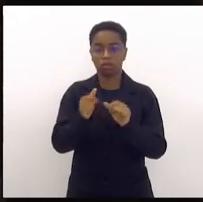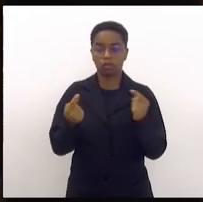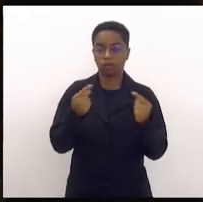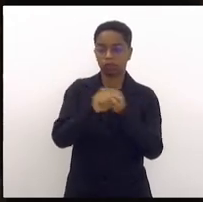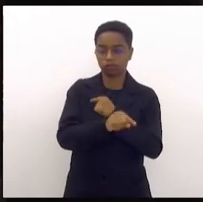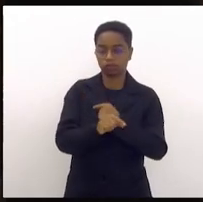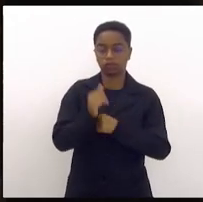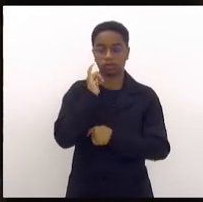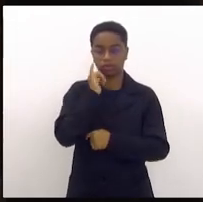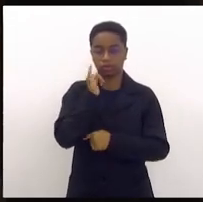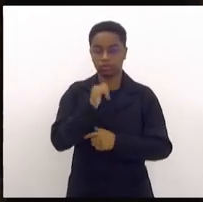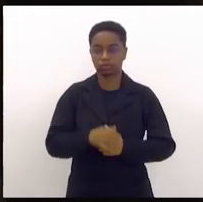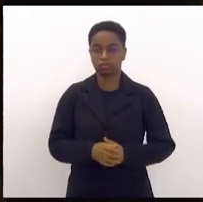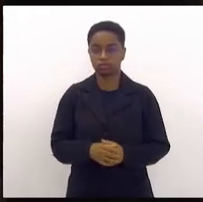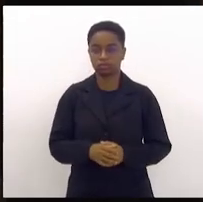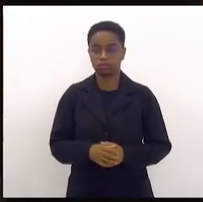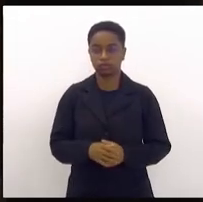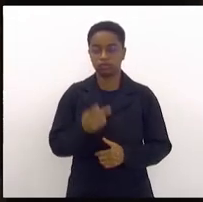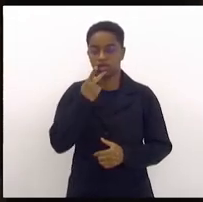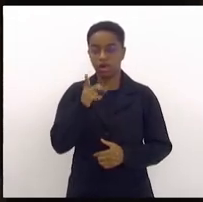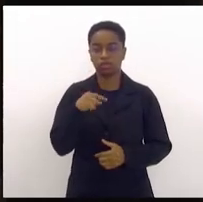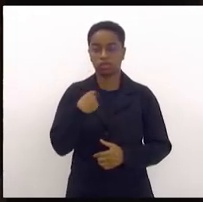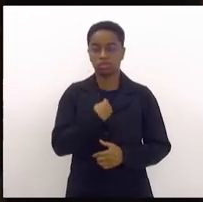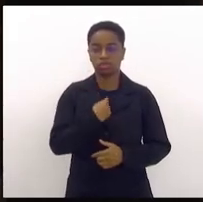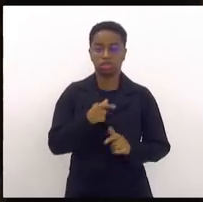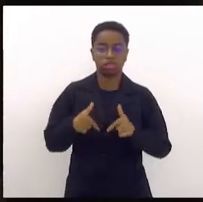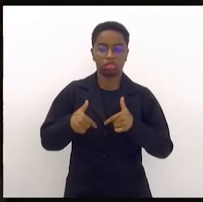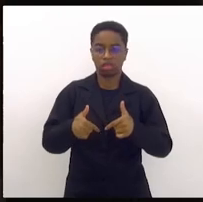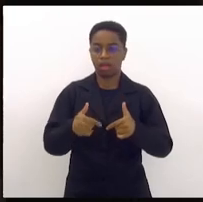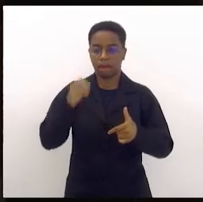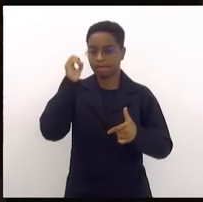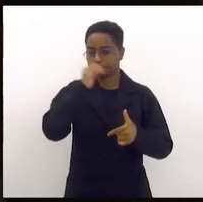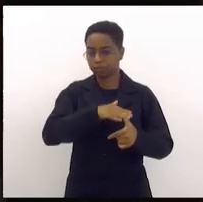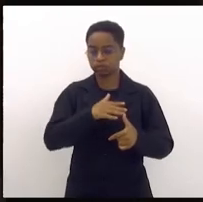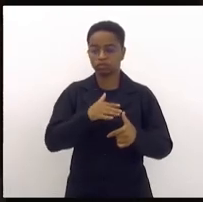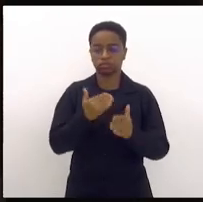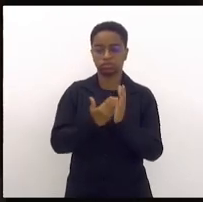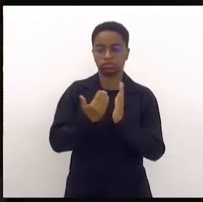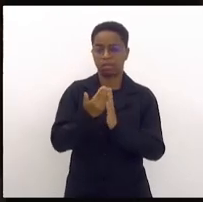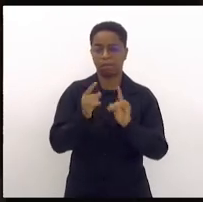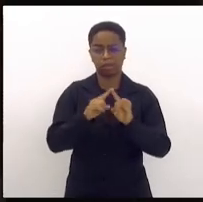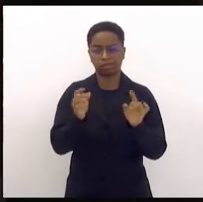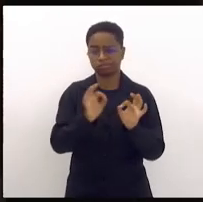inverter a narrativa, dizendo que nós fomos truculentos, abuso de autoridade,